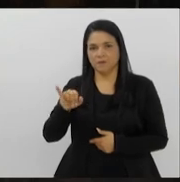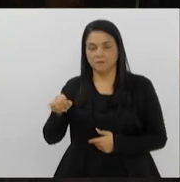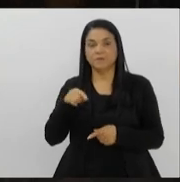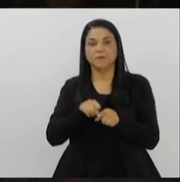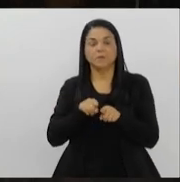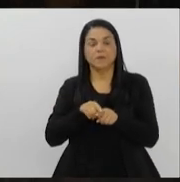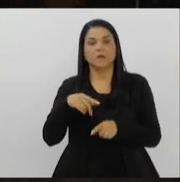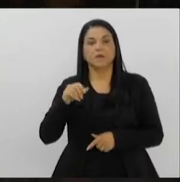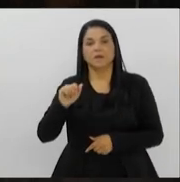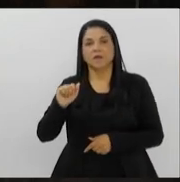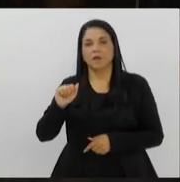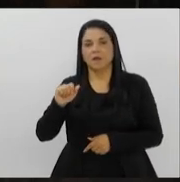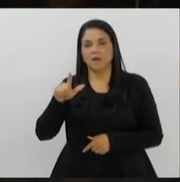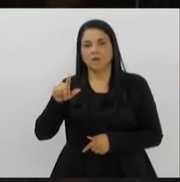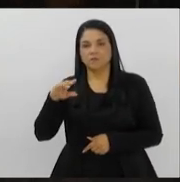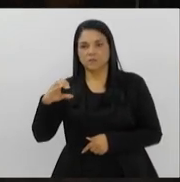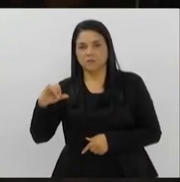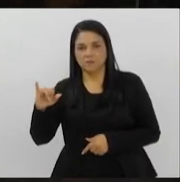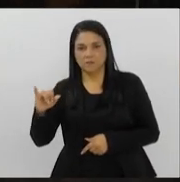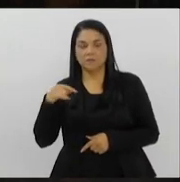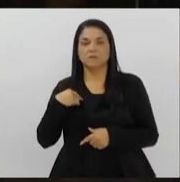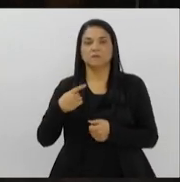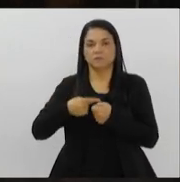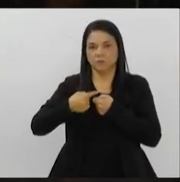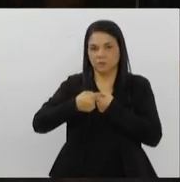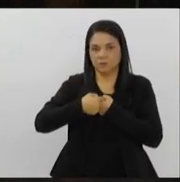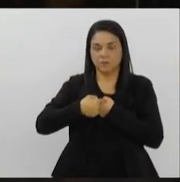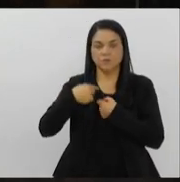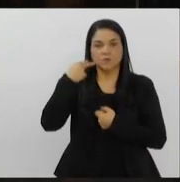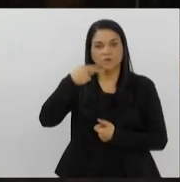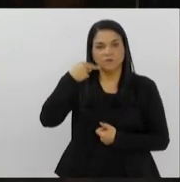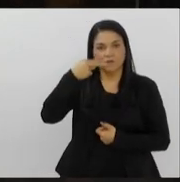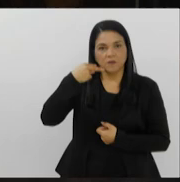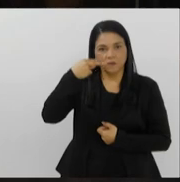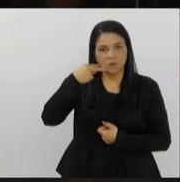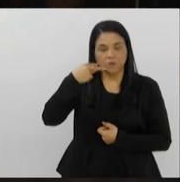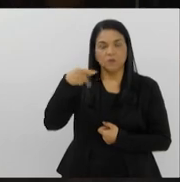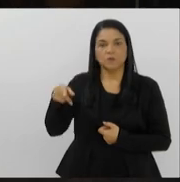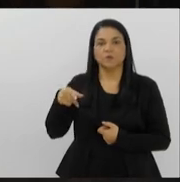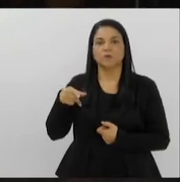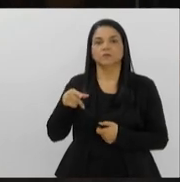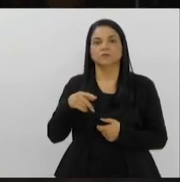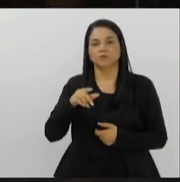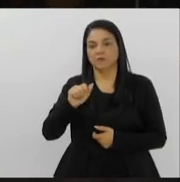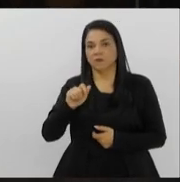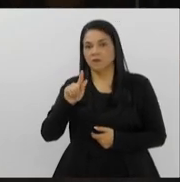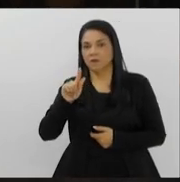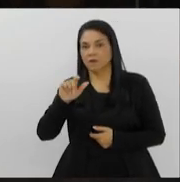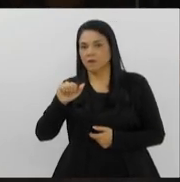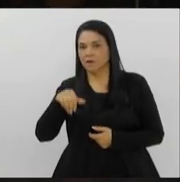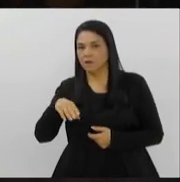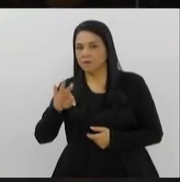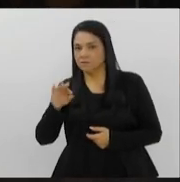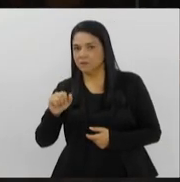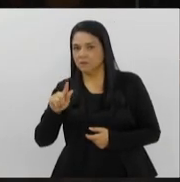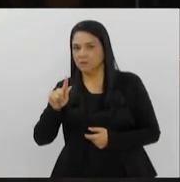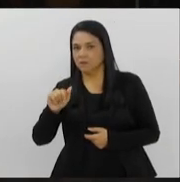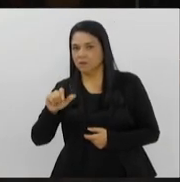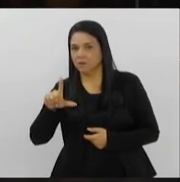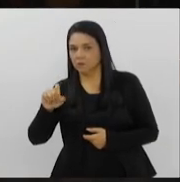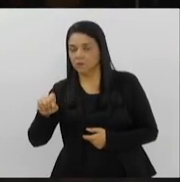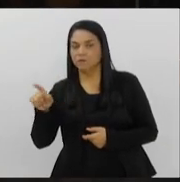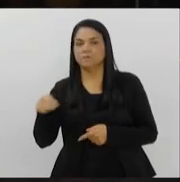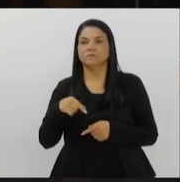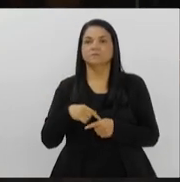do município de Cantagalo, e o presidente da Câmara de Japeri, Walter, já falei,